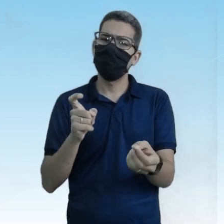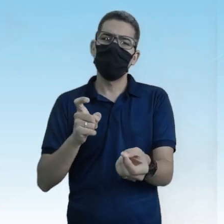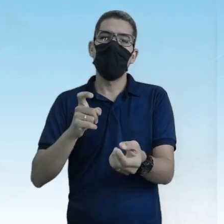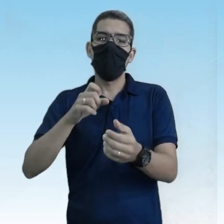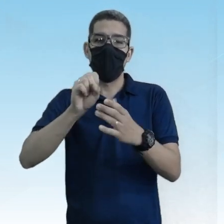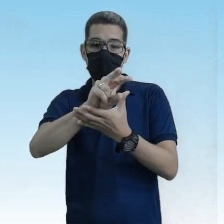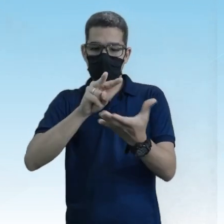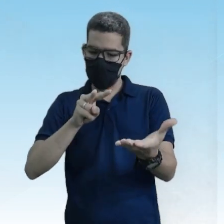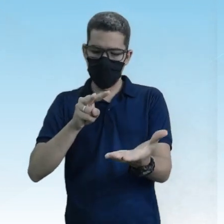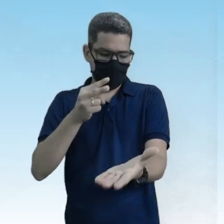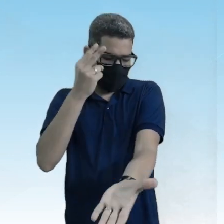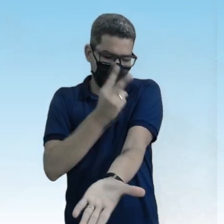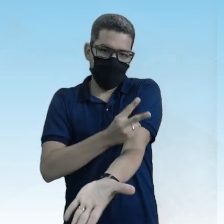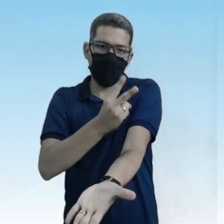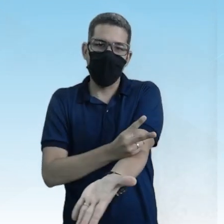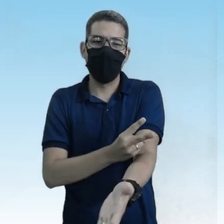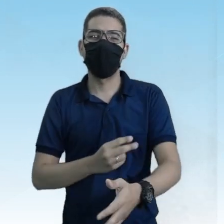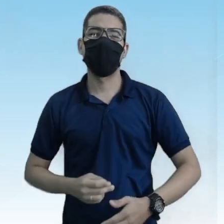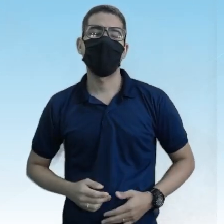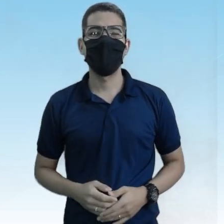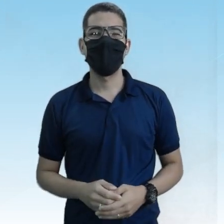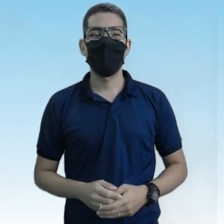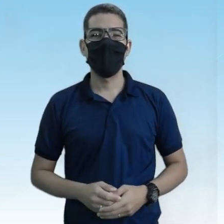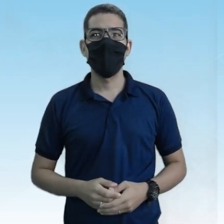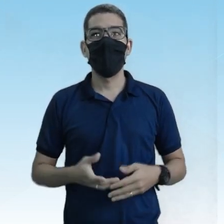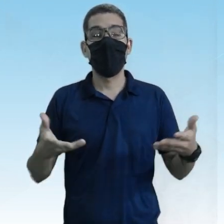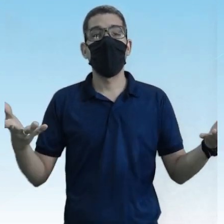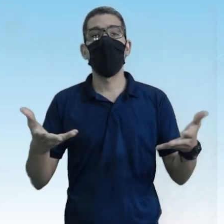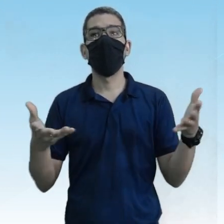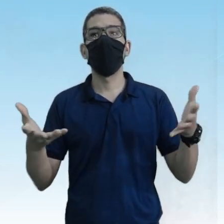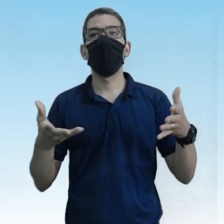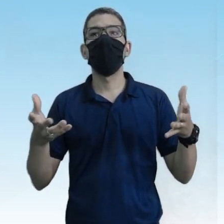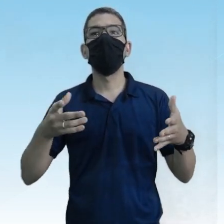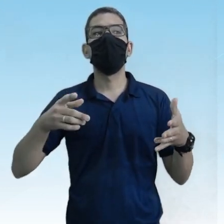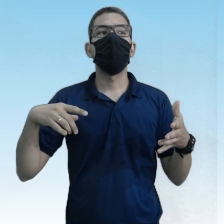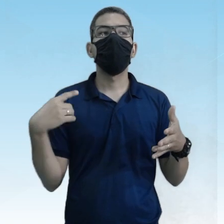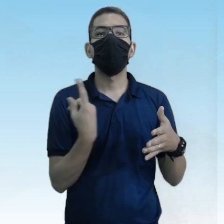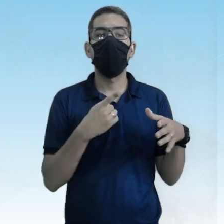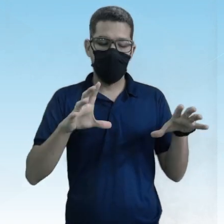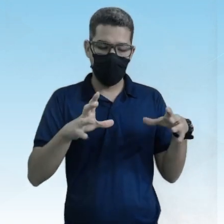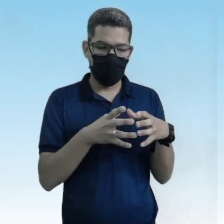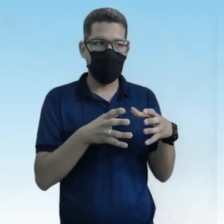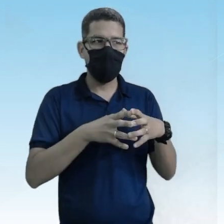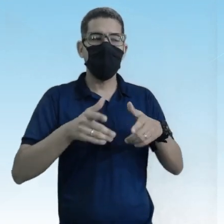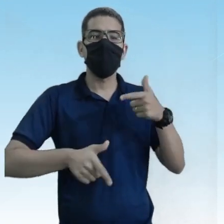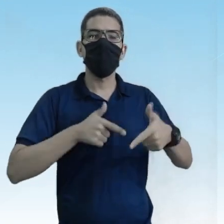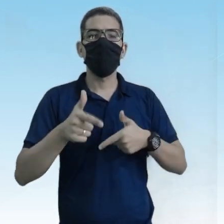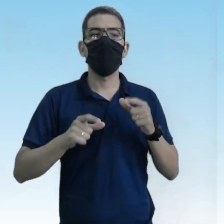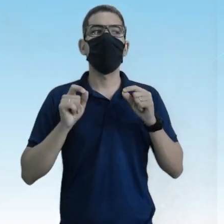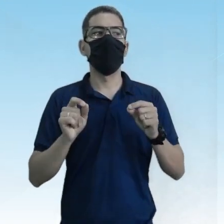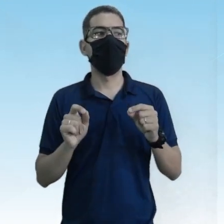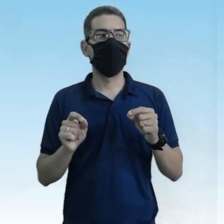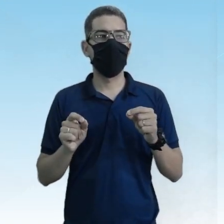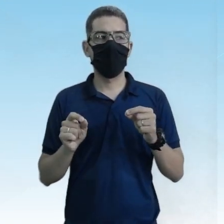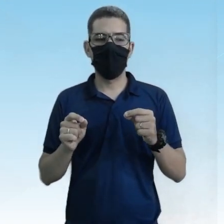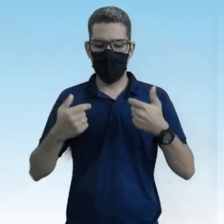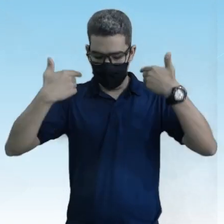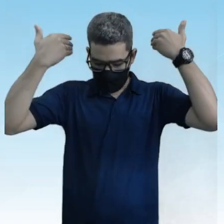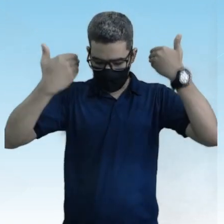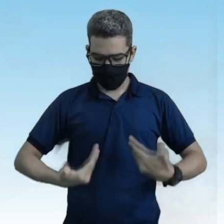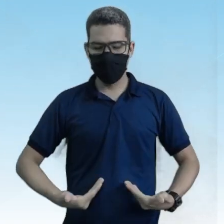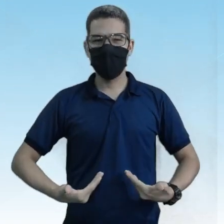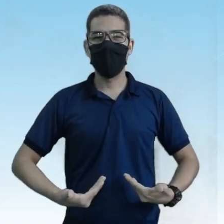veia. Vamos lá? Antes de começar, eu tenho que falar um pouquinho sobre a nossa equipe. Hoje nós estamos com ele,